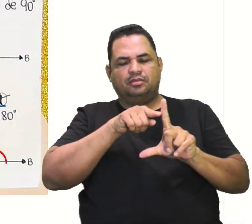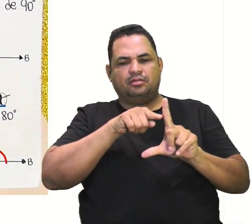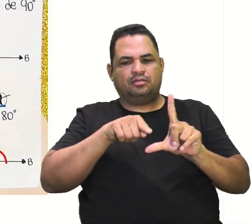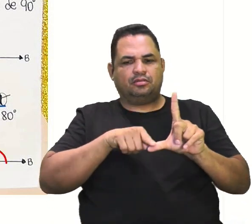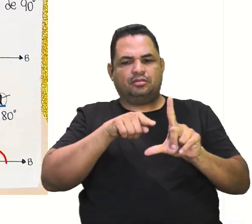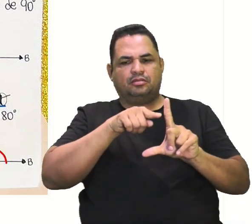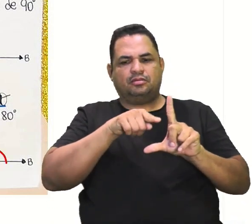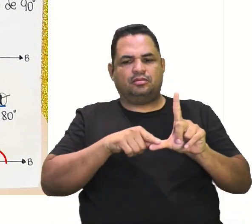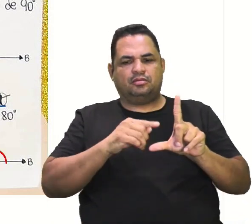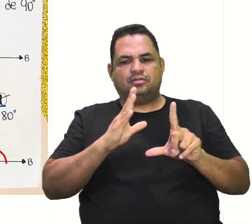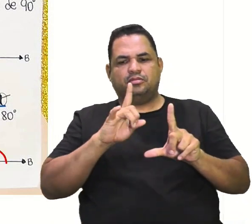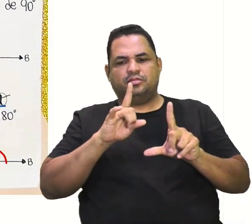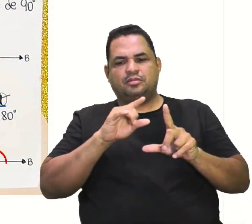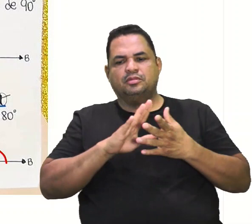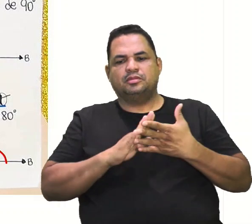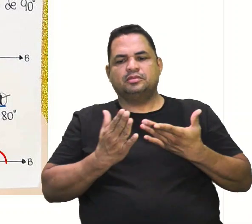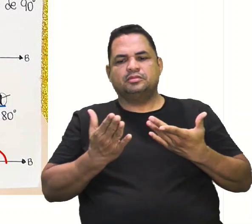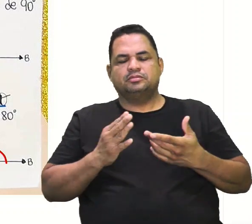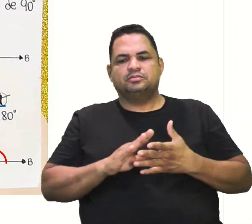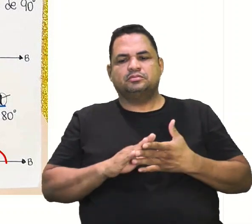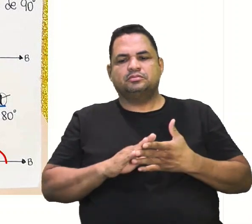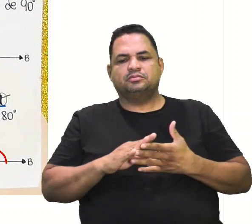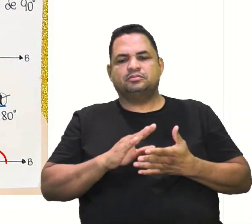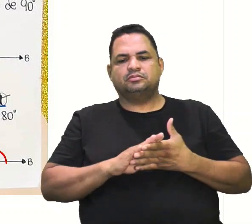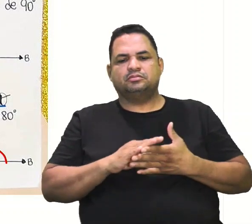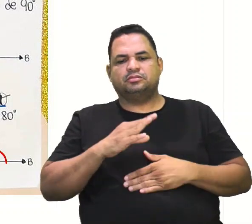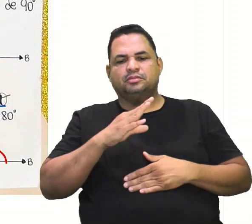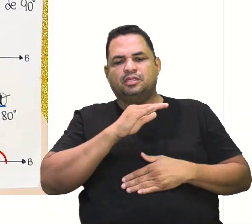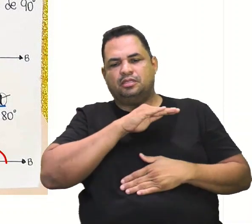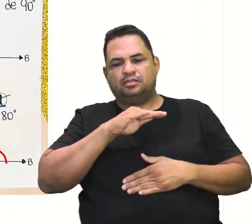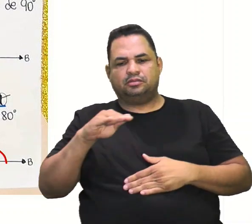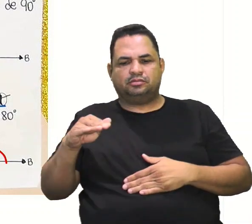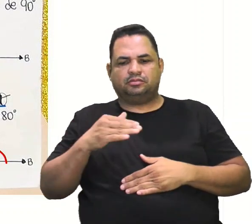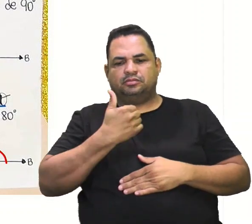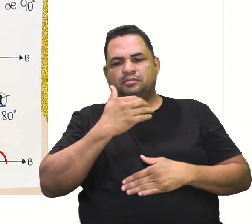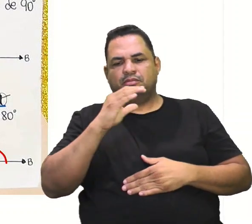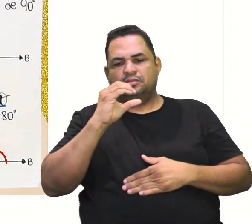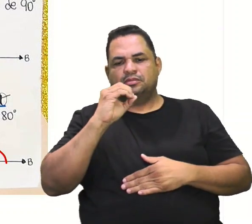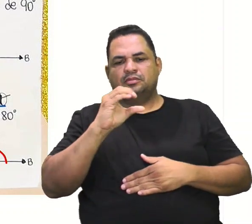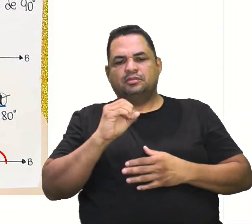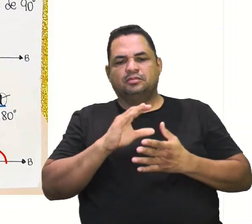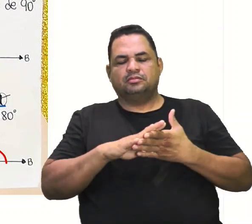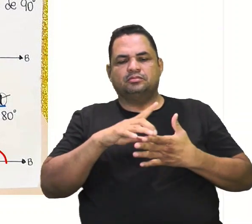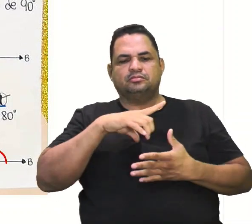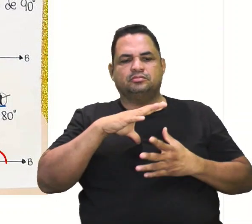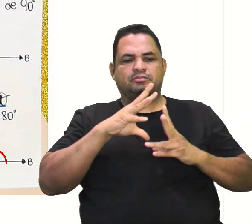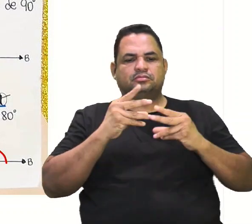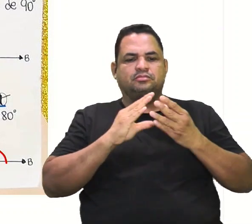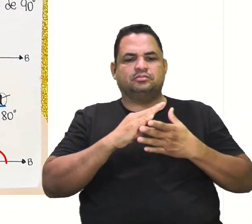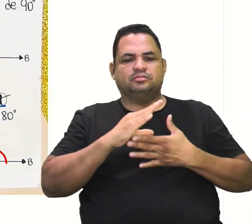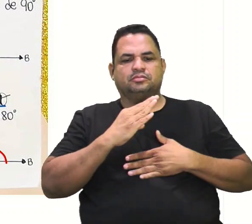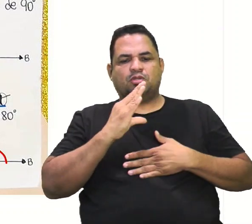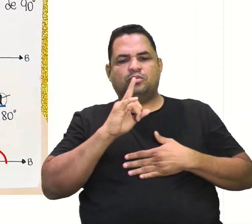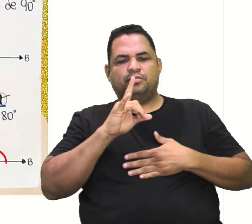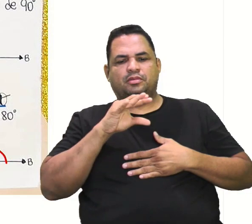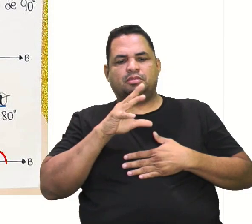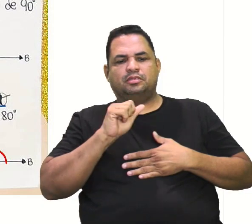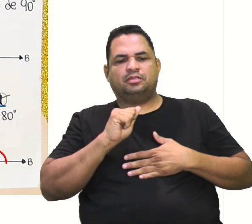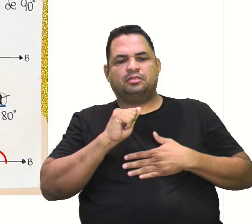90, o obtuso, maior que 90, o raso, que é 180. Aí tem